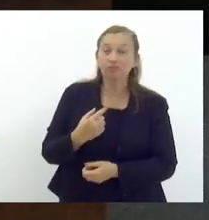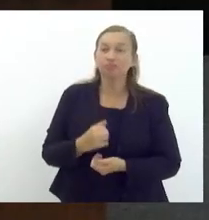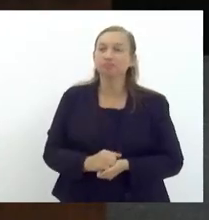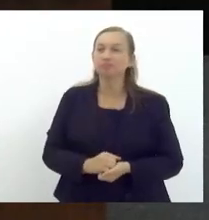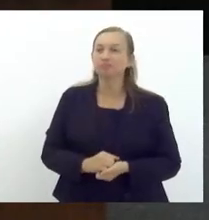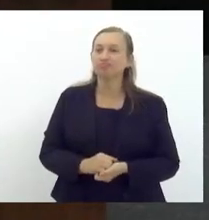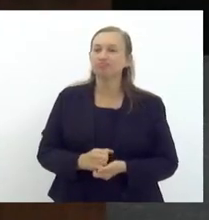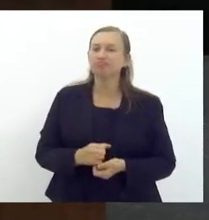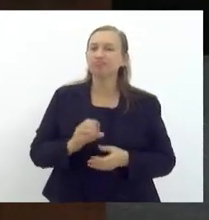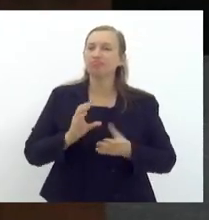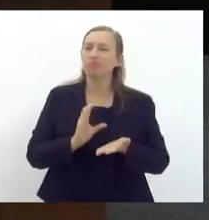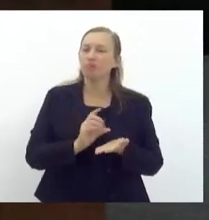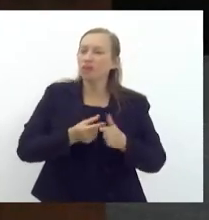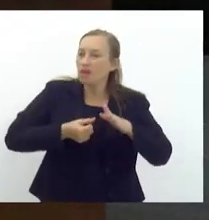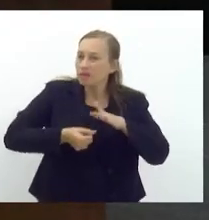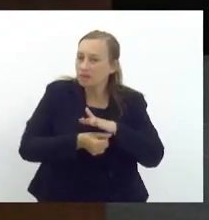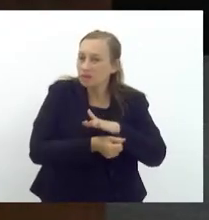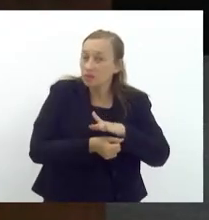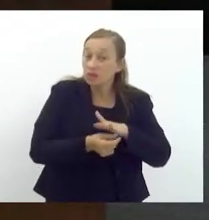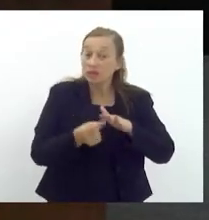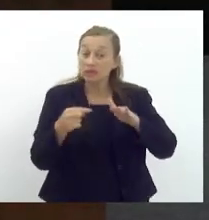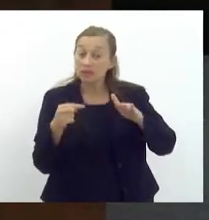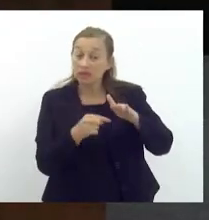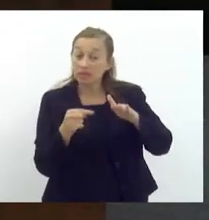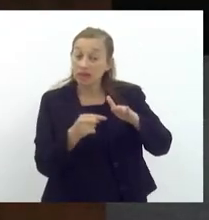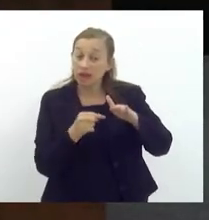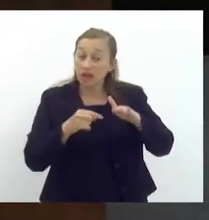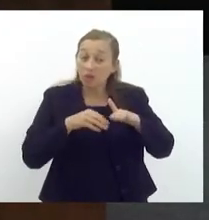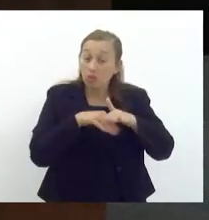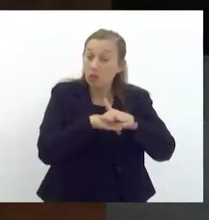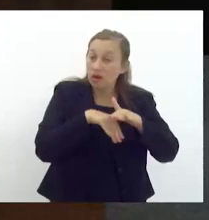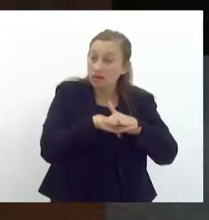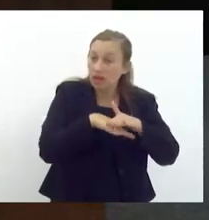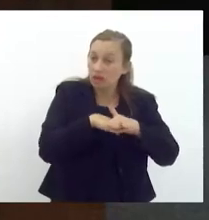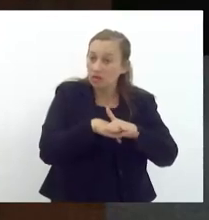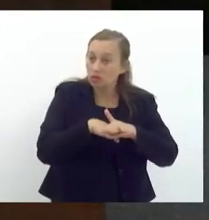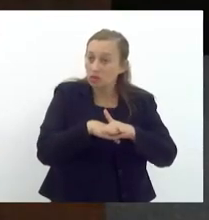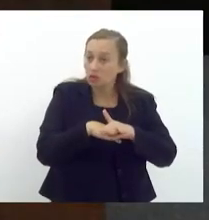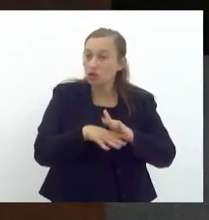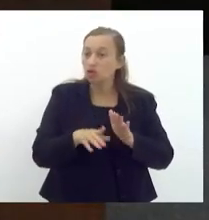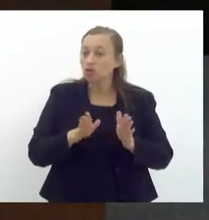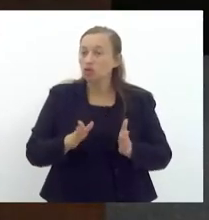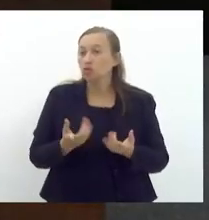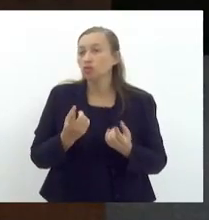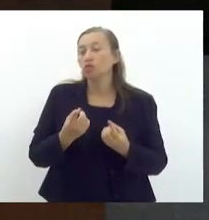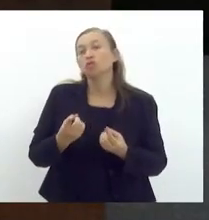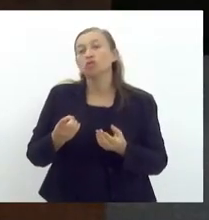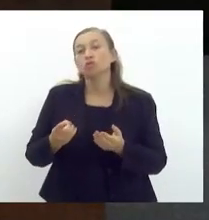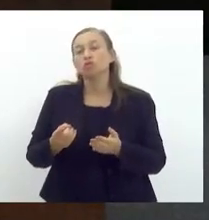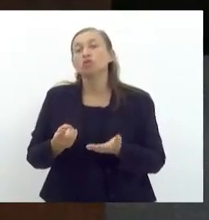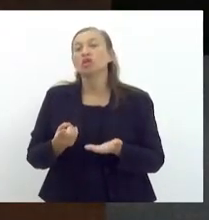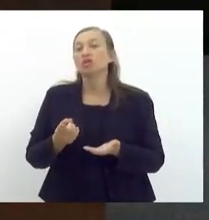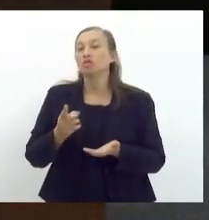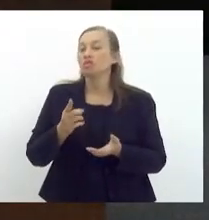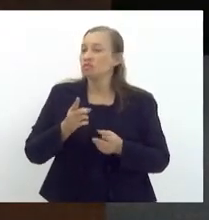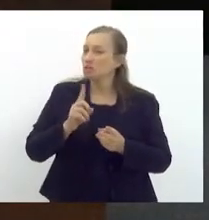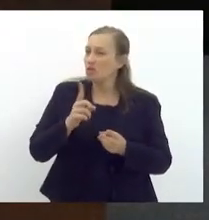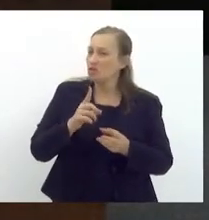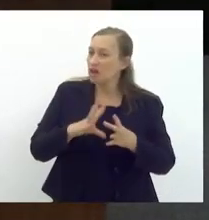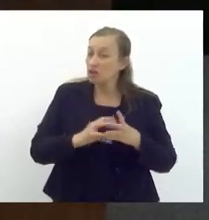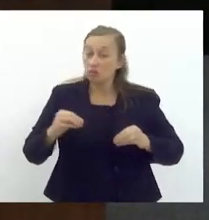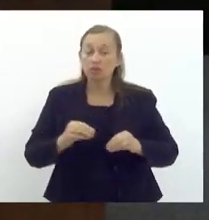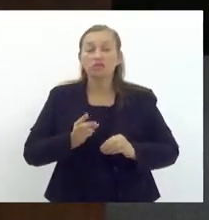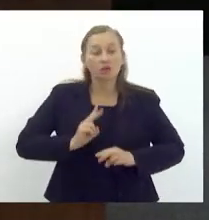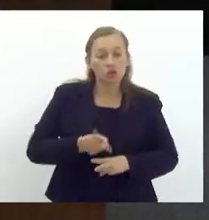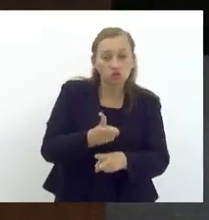esses recursos que lá estavam no fundo não vão evaporar os programas vão continuar com os